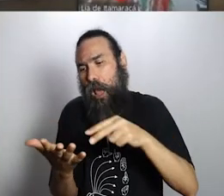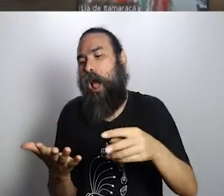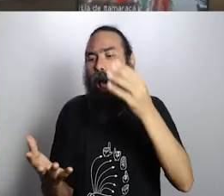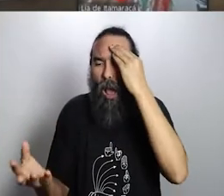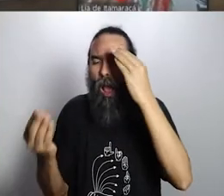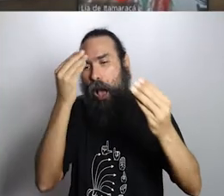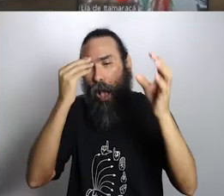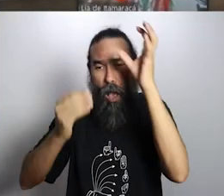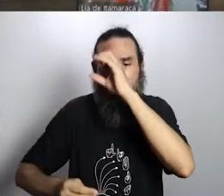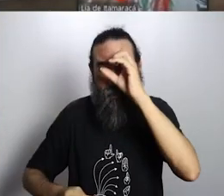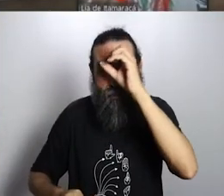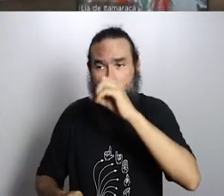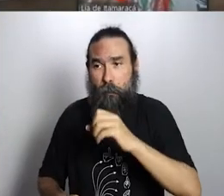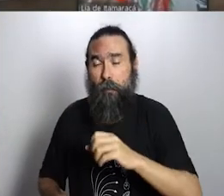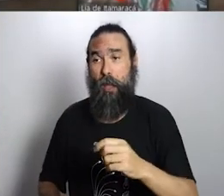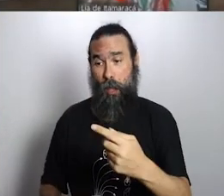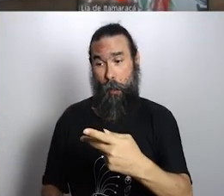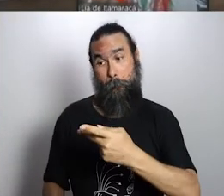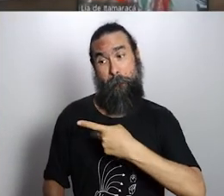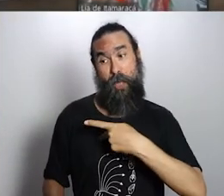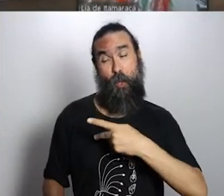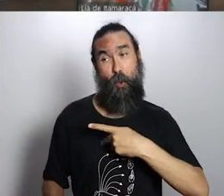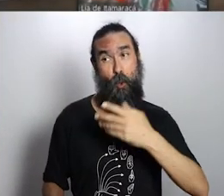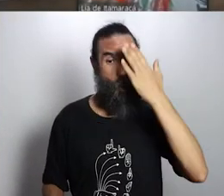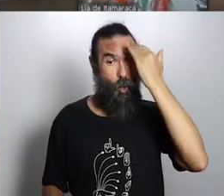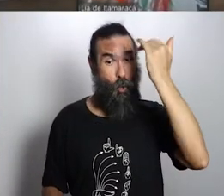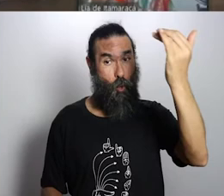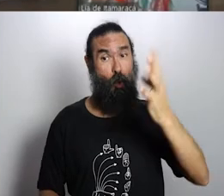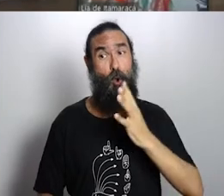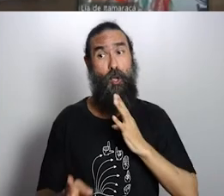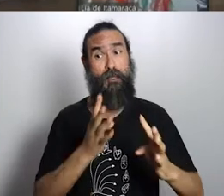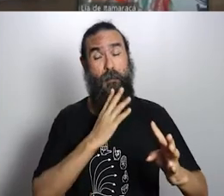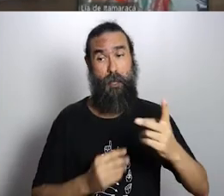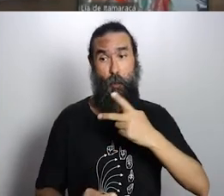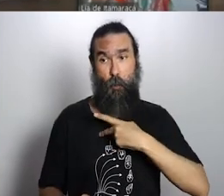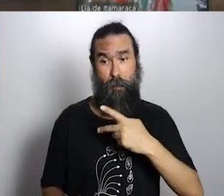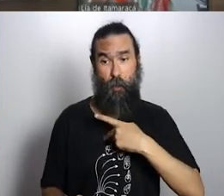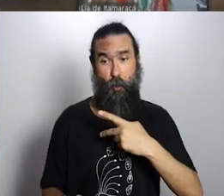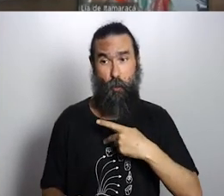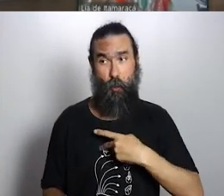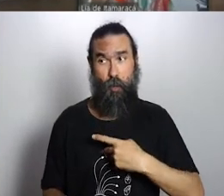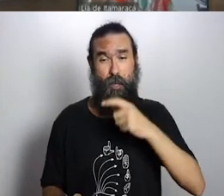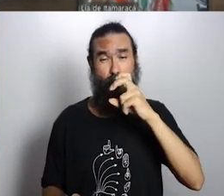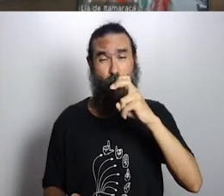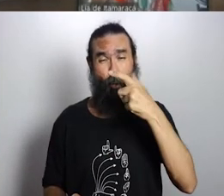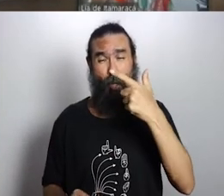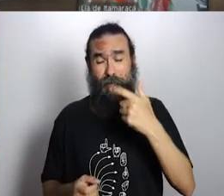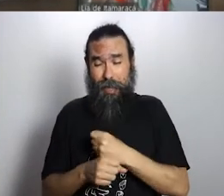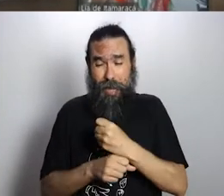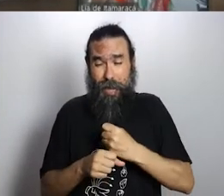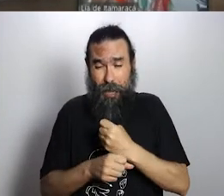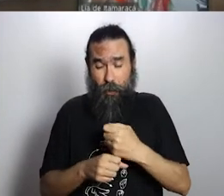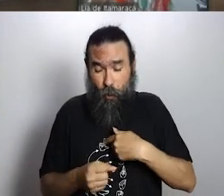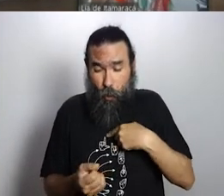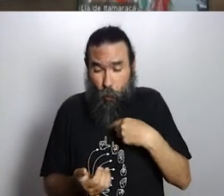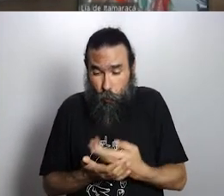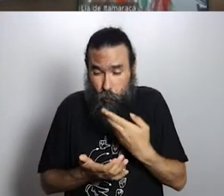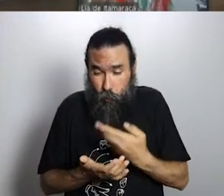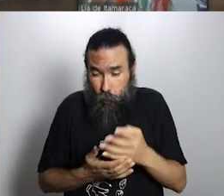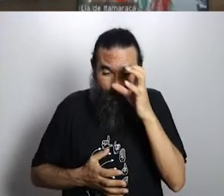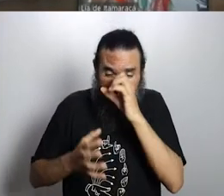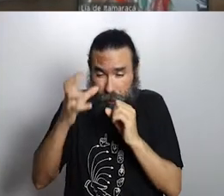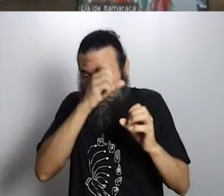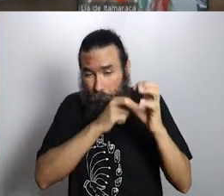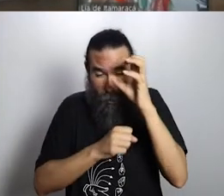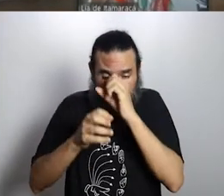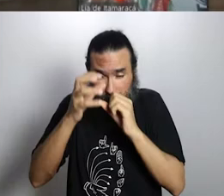sabedoria, que você absorveu em 15 minutos, uma coisa que eu passei 52 anos para aprender, e você vai se